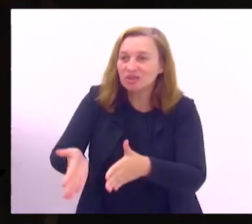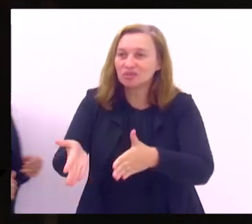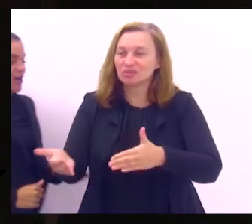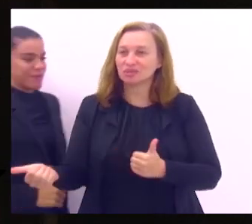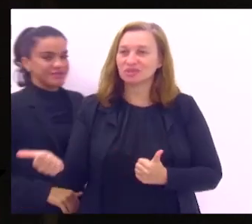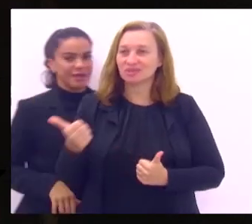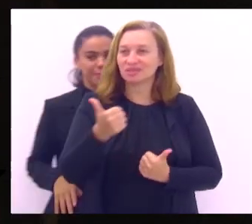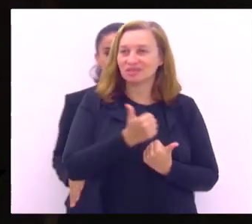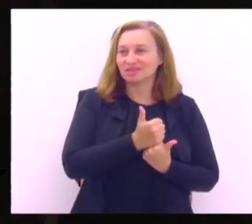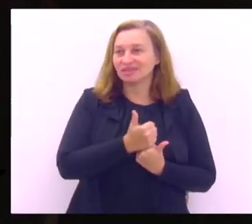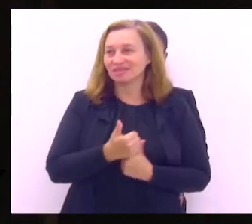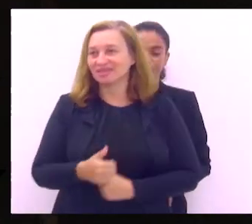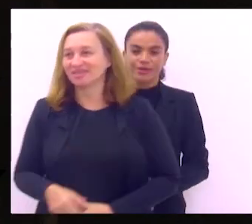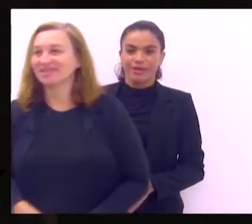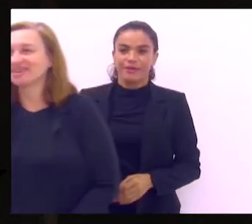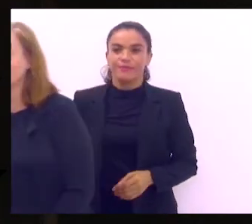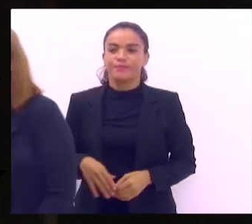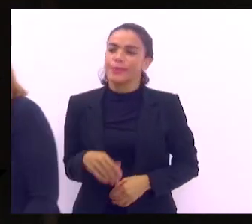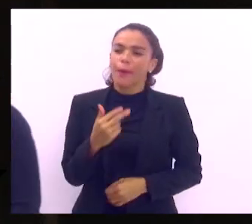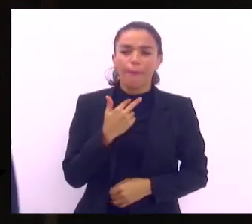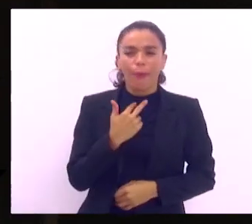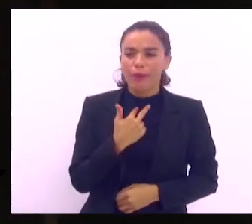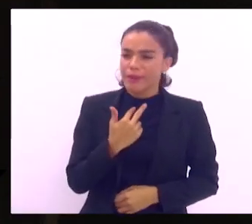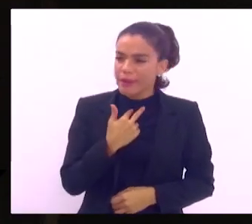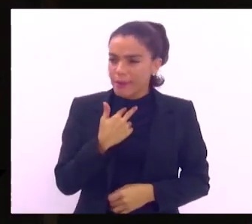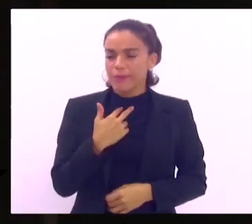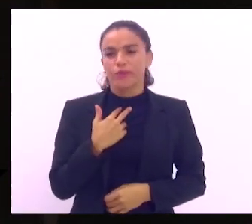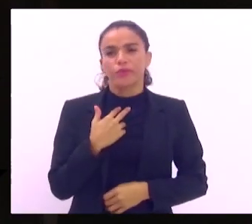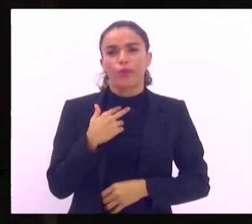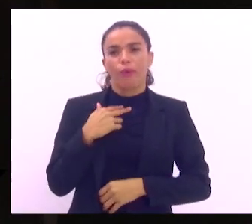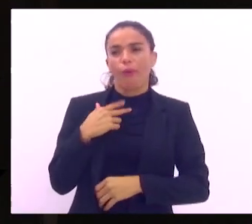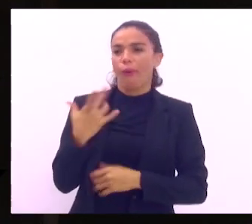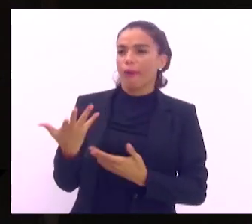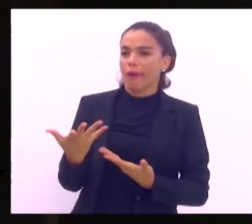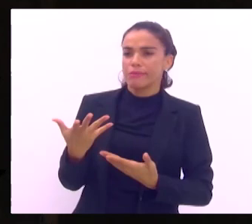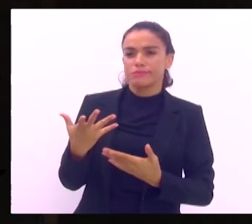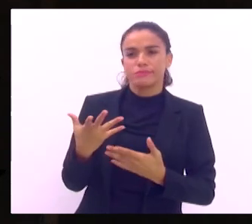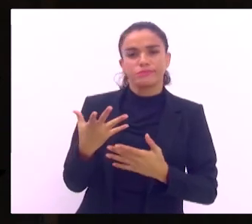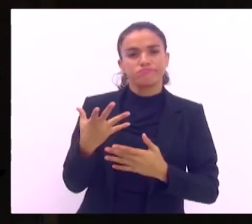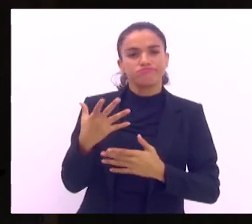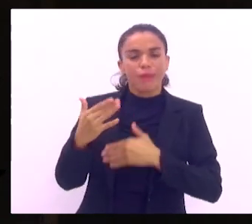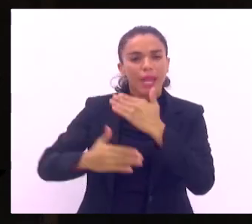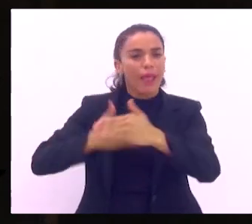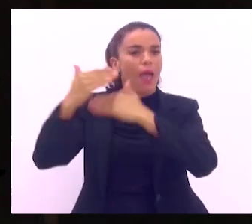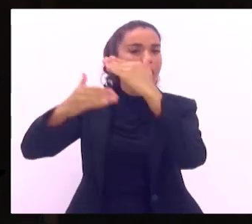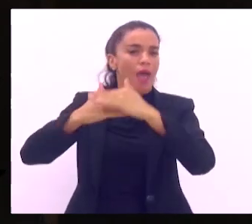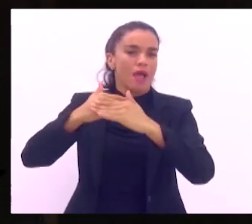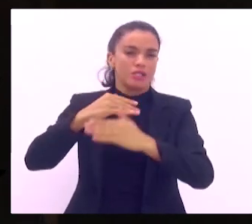Agora, nós não podemos construir essas pontes sozinhos.